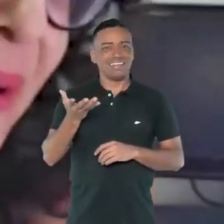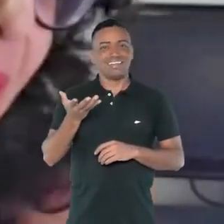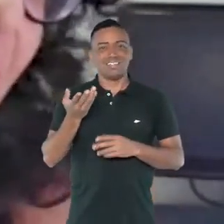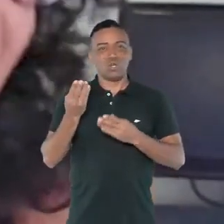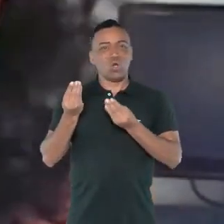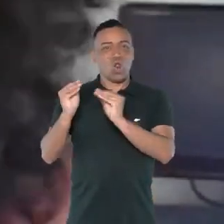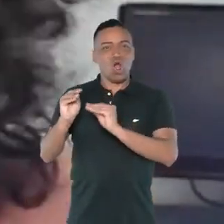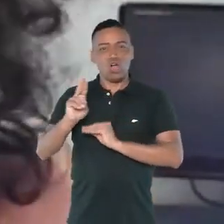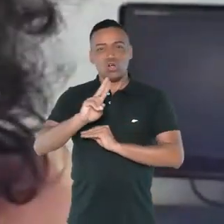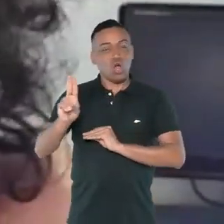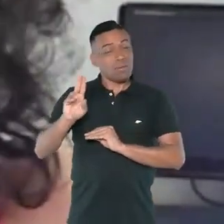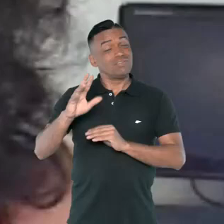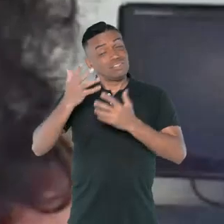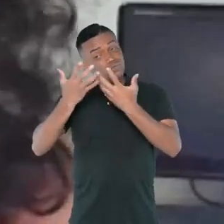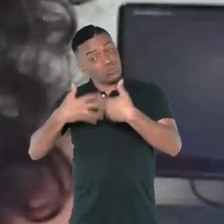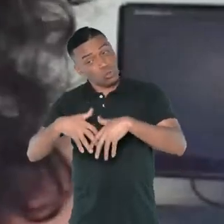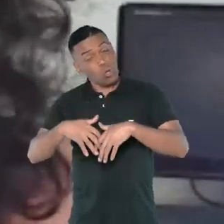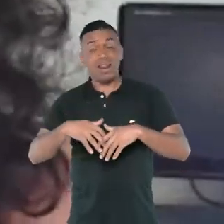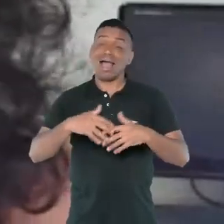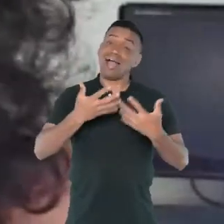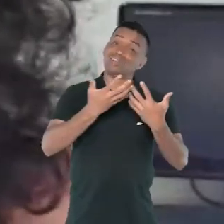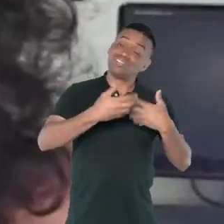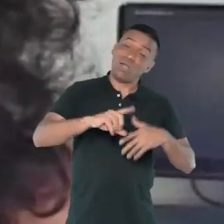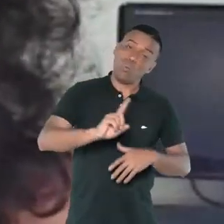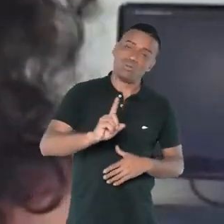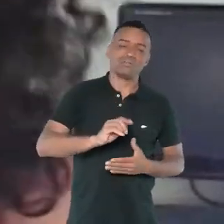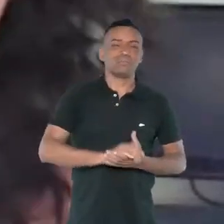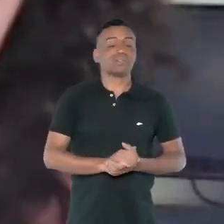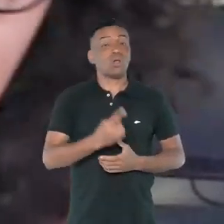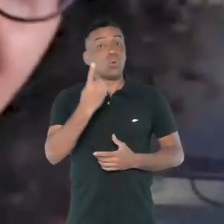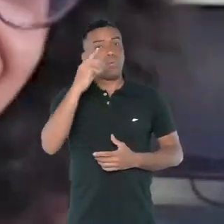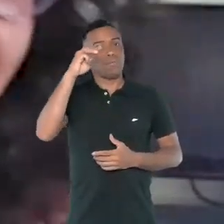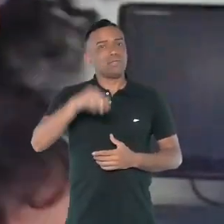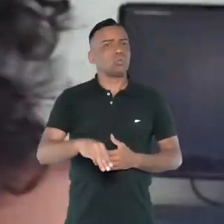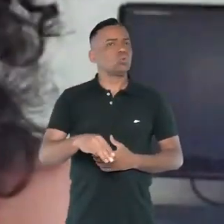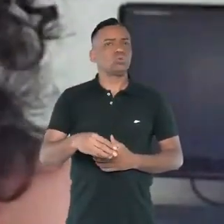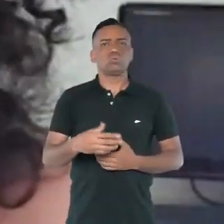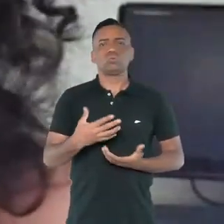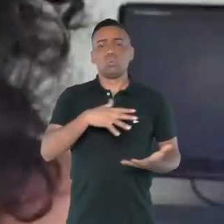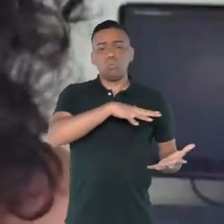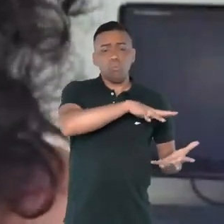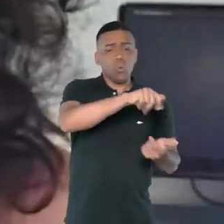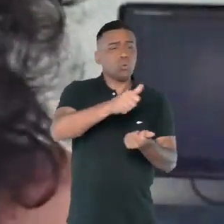jeito. Mas eu tento que separar por nome. Às vezes funciona, às vezes